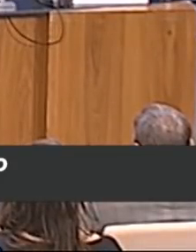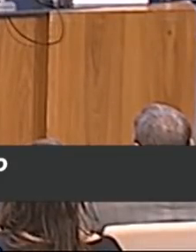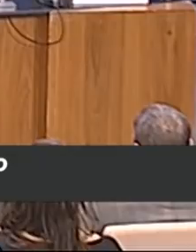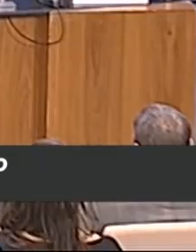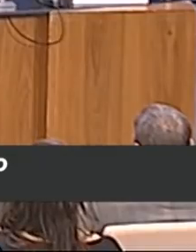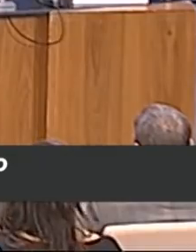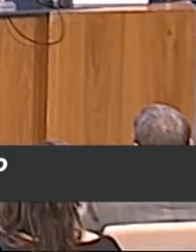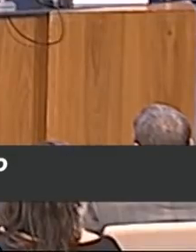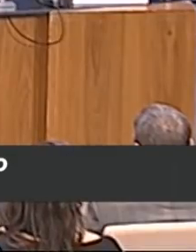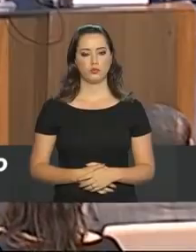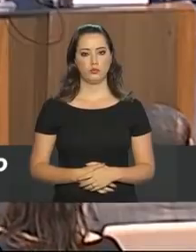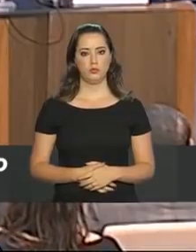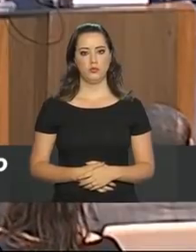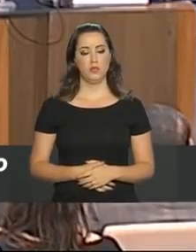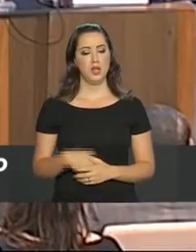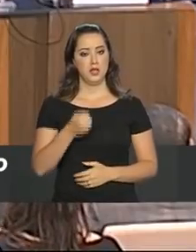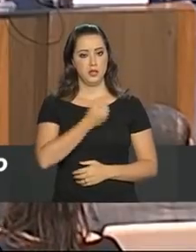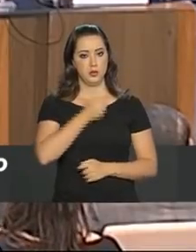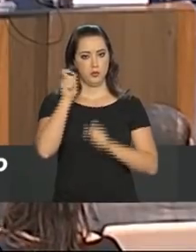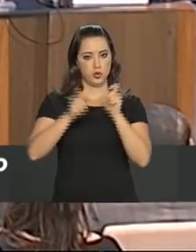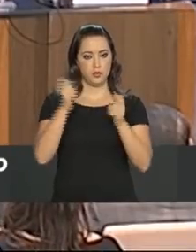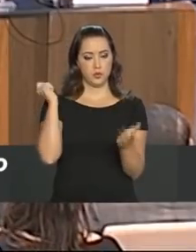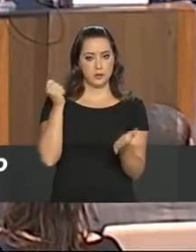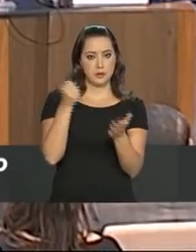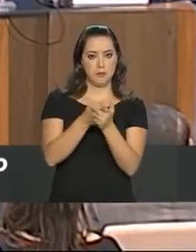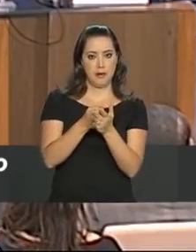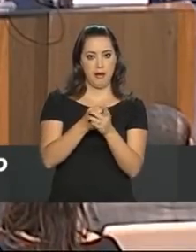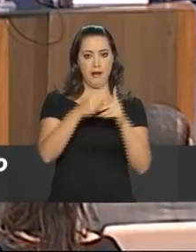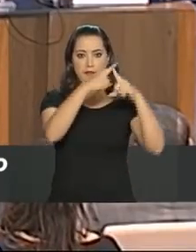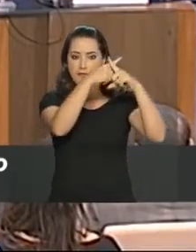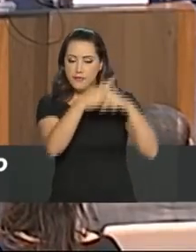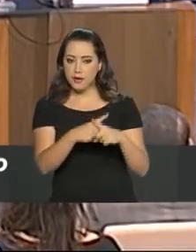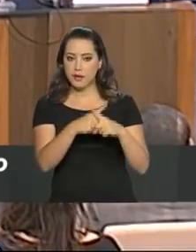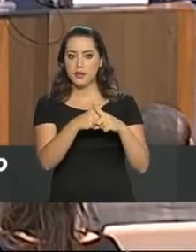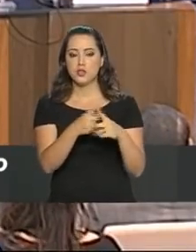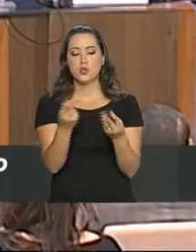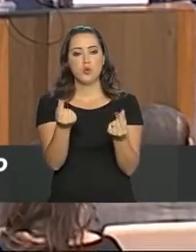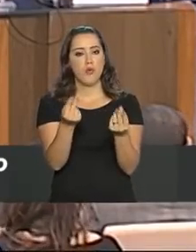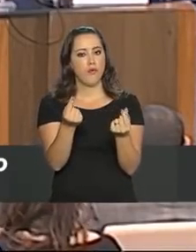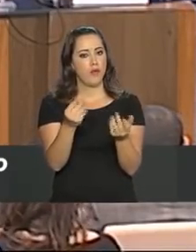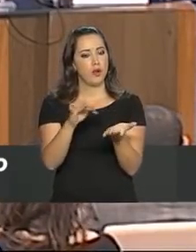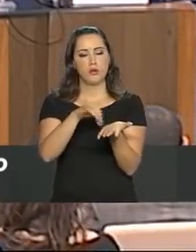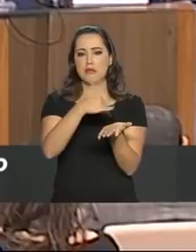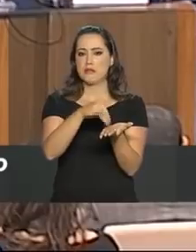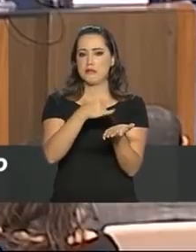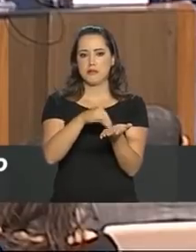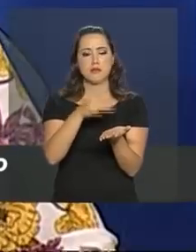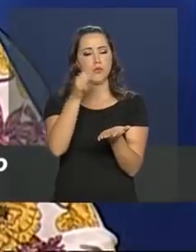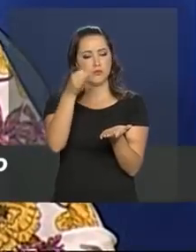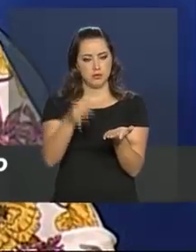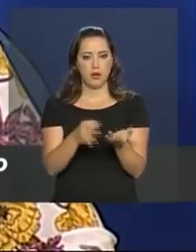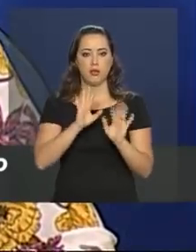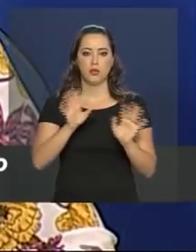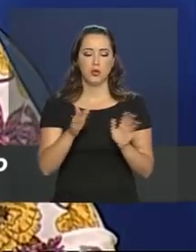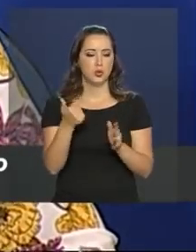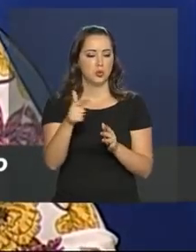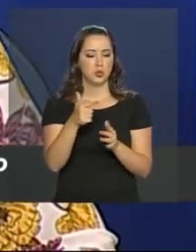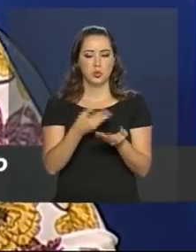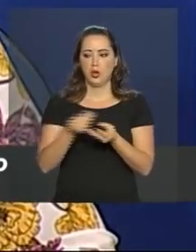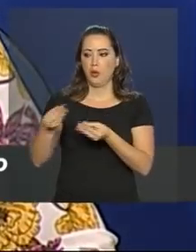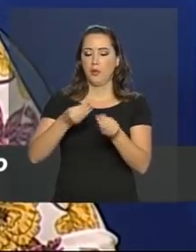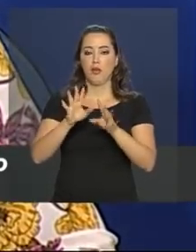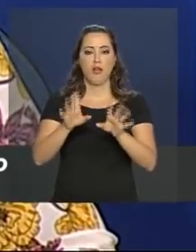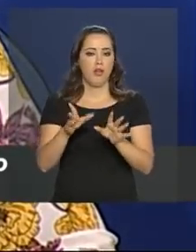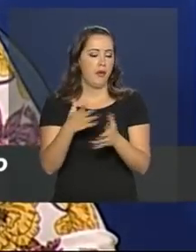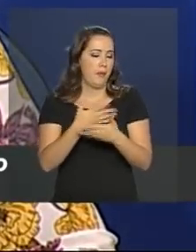tá esse número de pagantes vezes o valor da inscrição esse é o valor exato não tem tributação valor da arrecadação tá certo que nós vamos